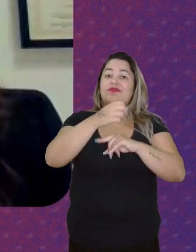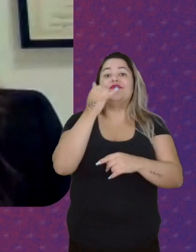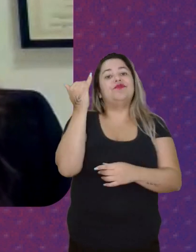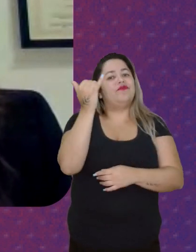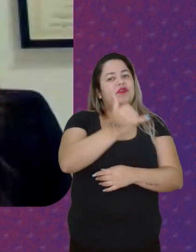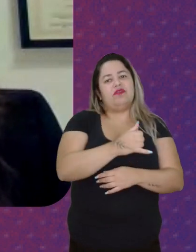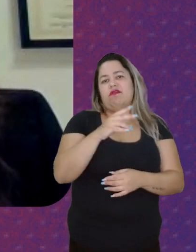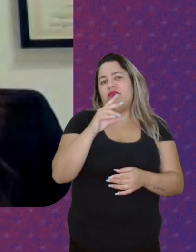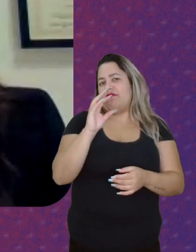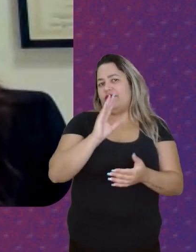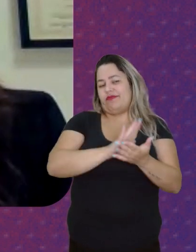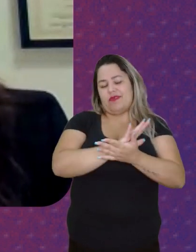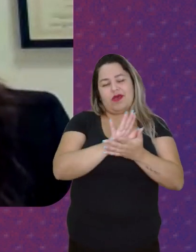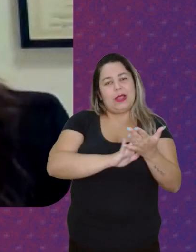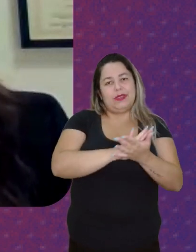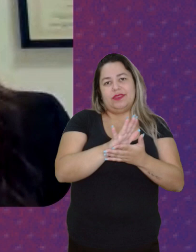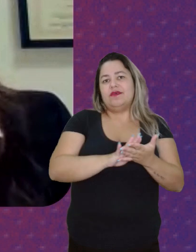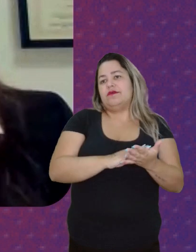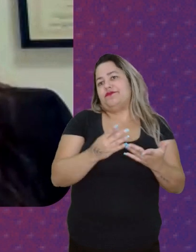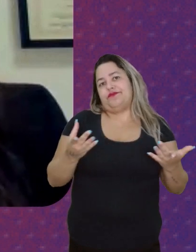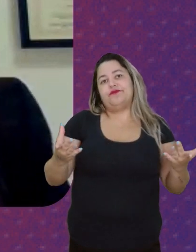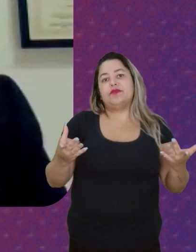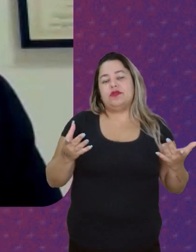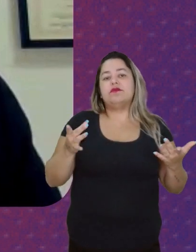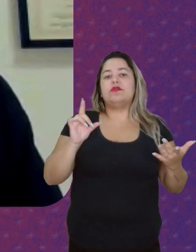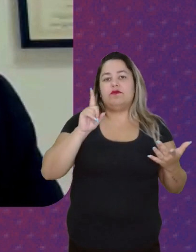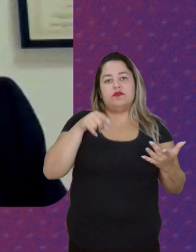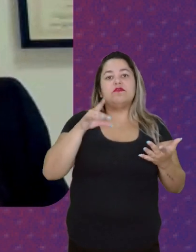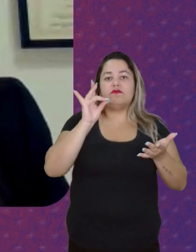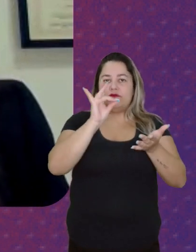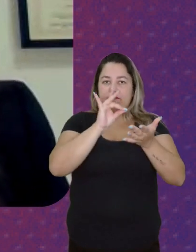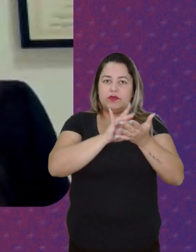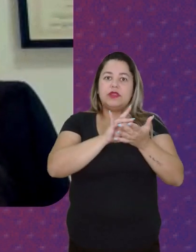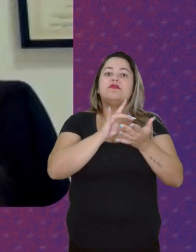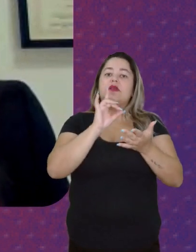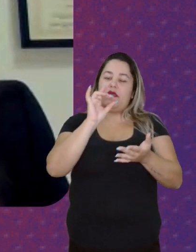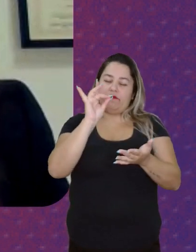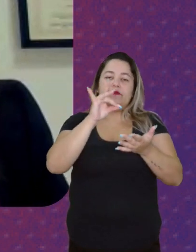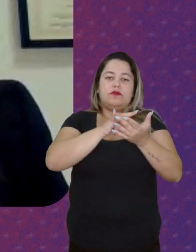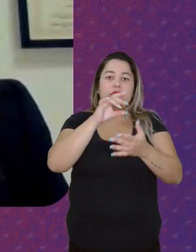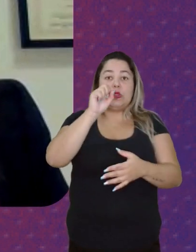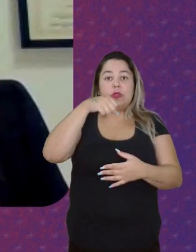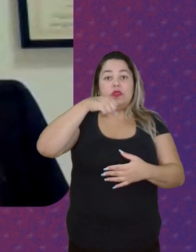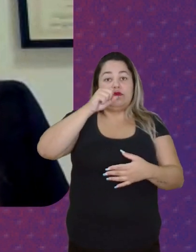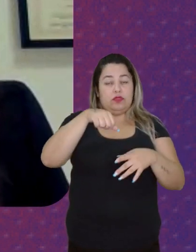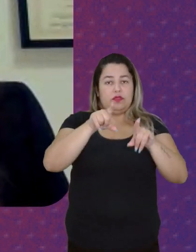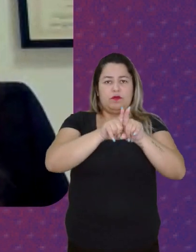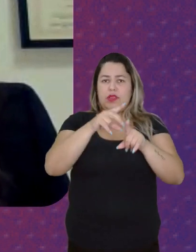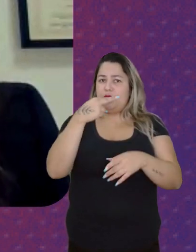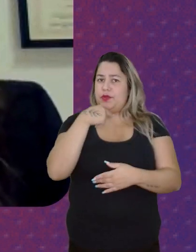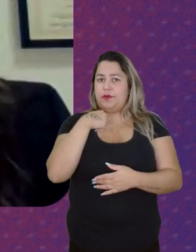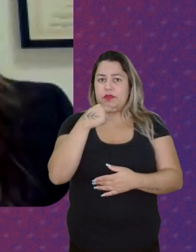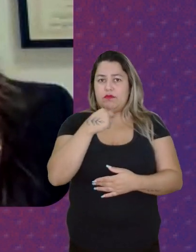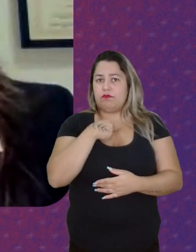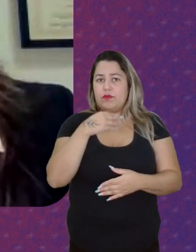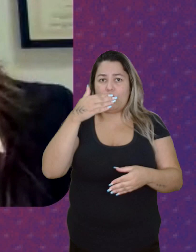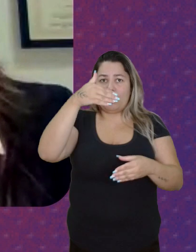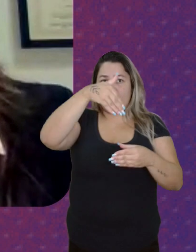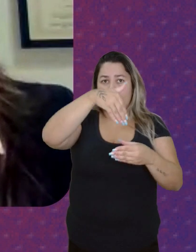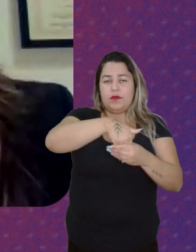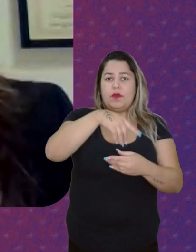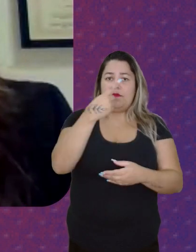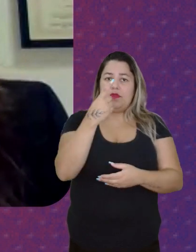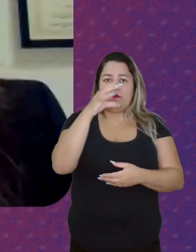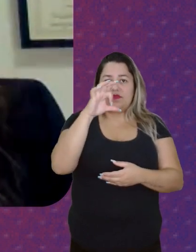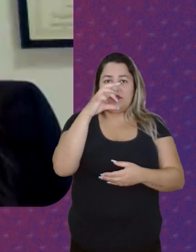não é nada exagerado, porque a história mostra isso, né? Então, a história mostra, olha, nós estávamos proibidas de votar até